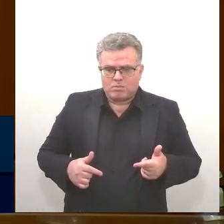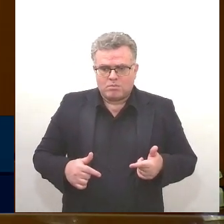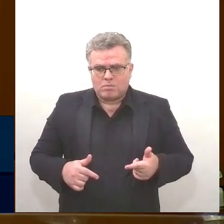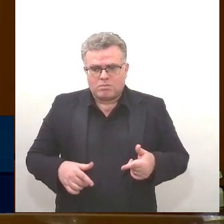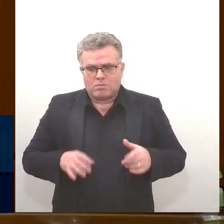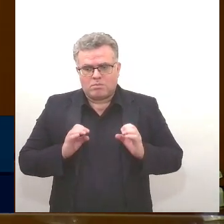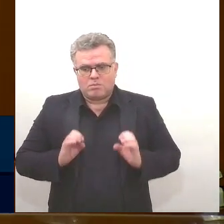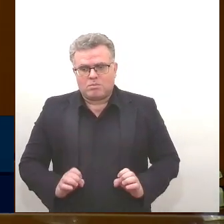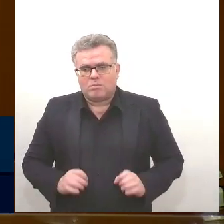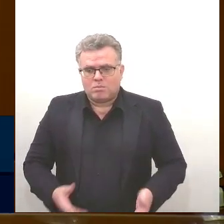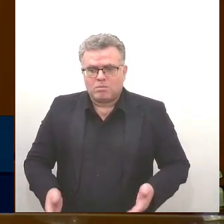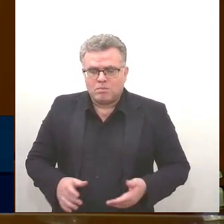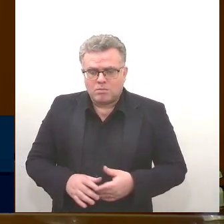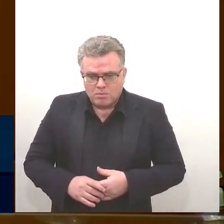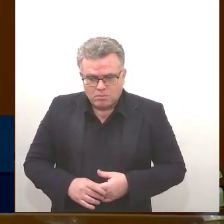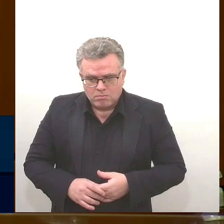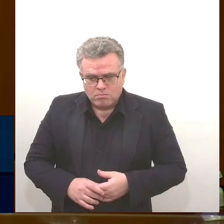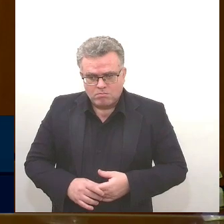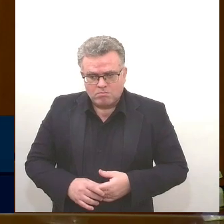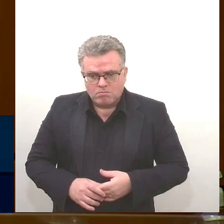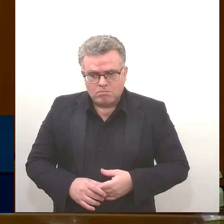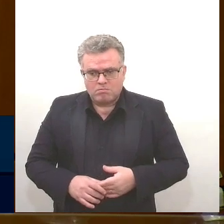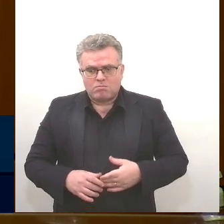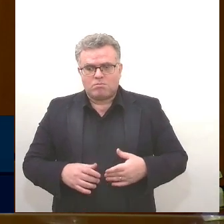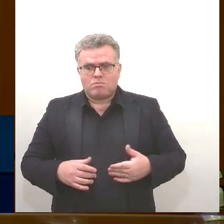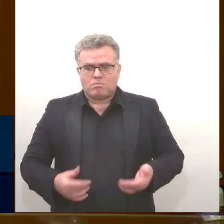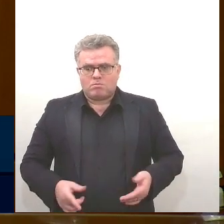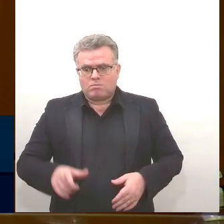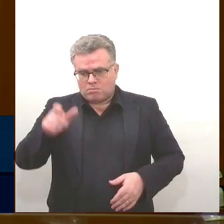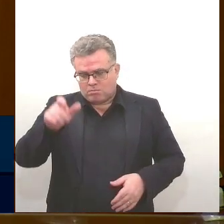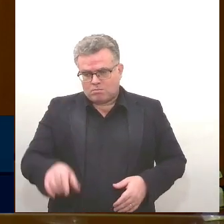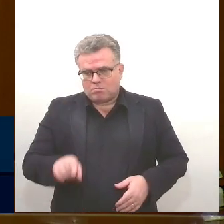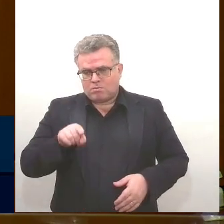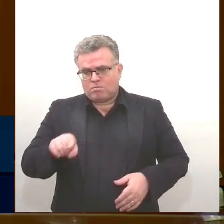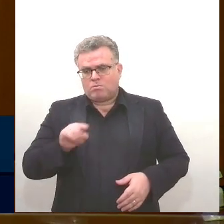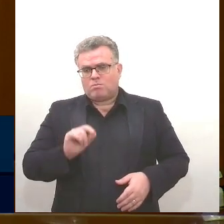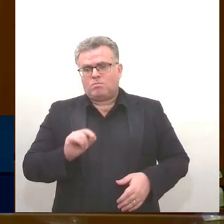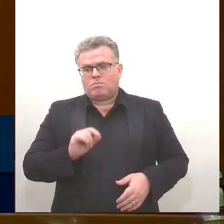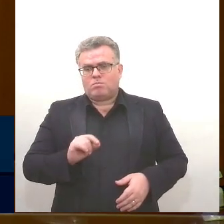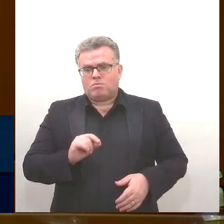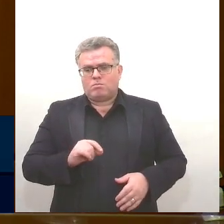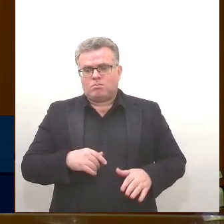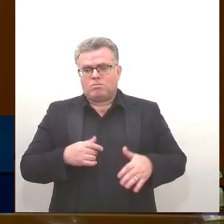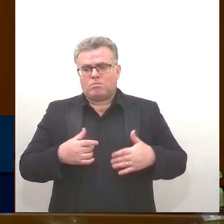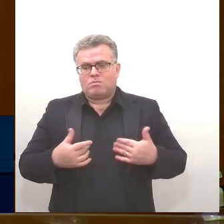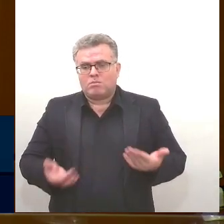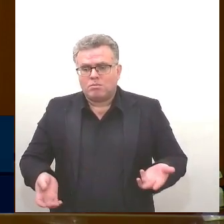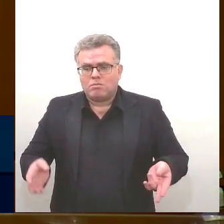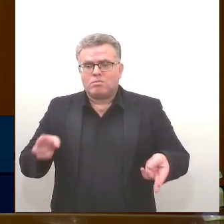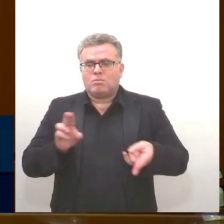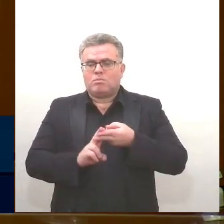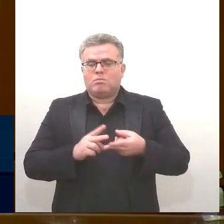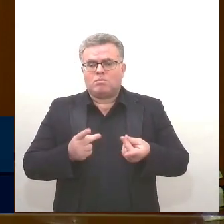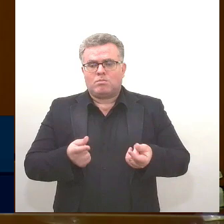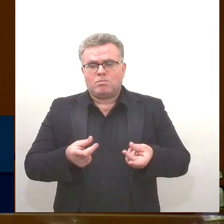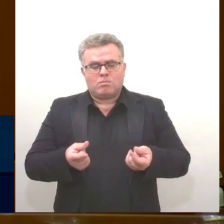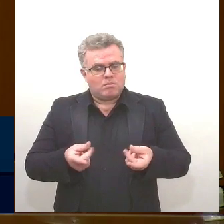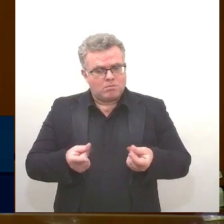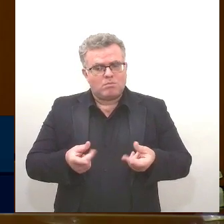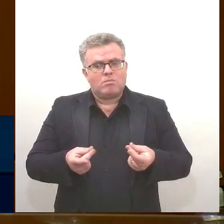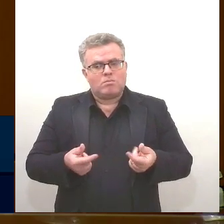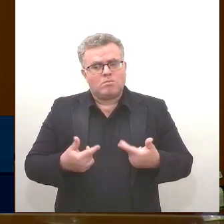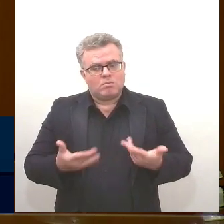livre este elemento ao meu ver senhor presidente já deveria estar na cadeia porque